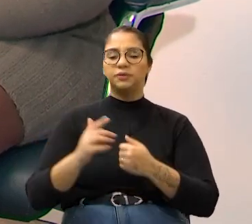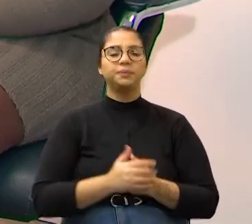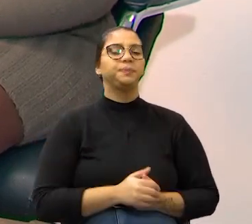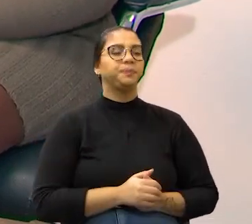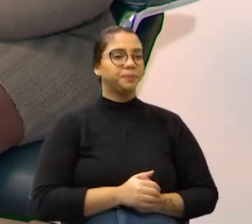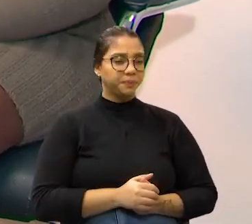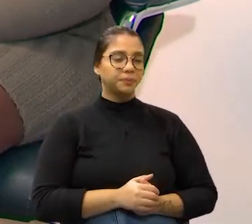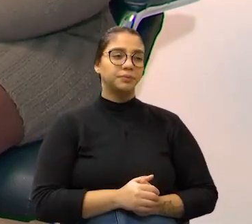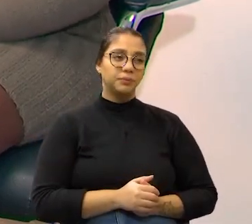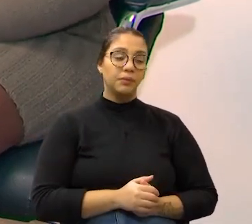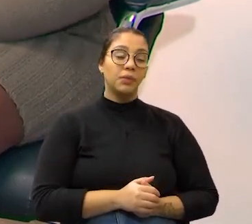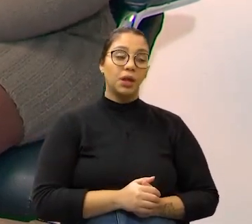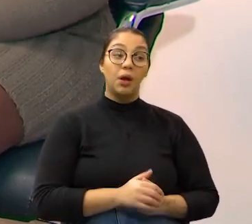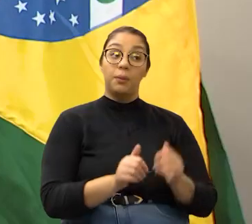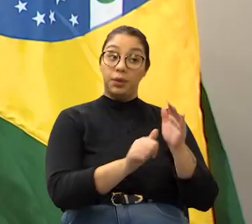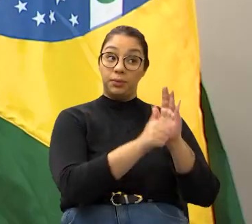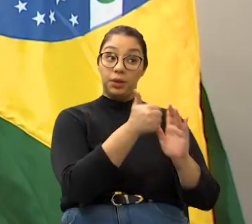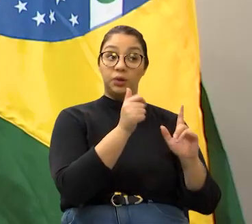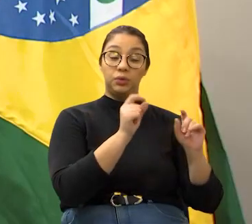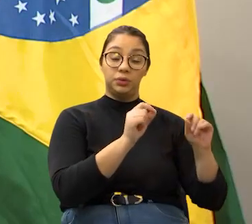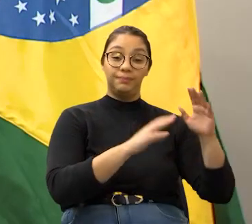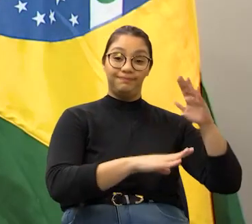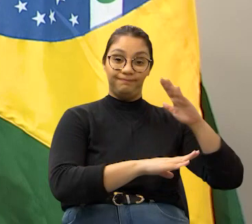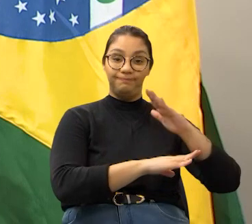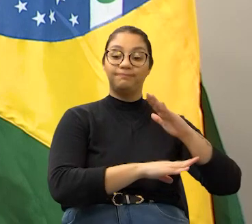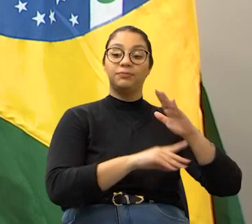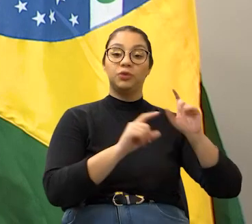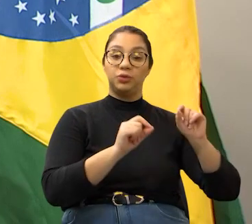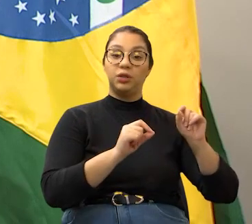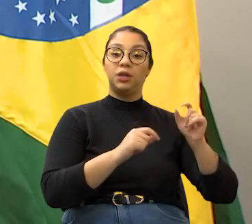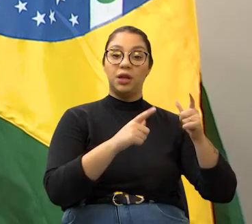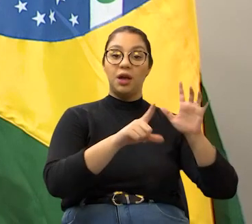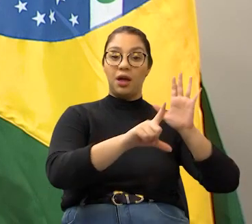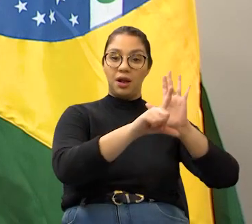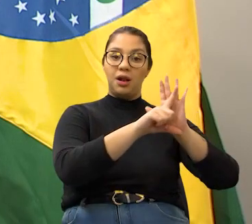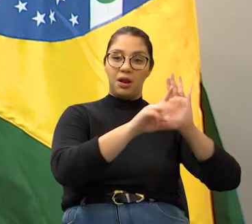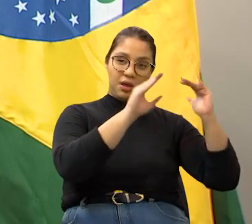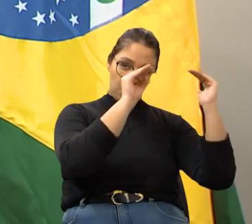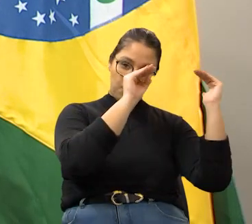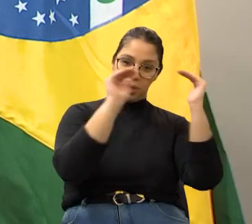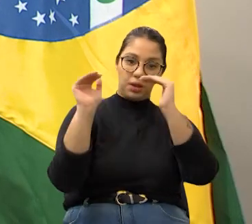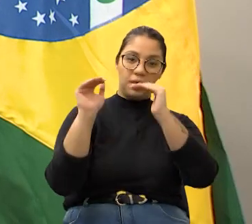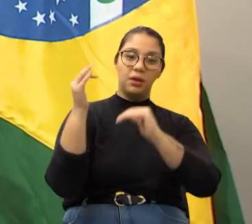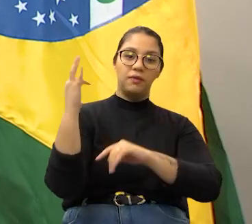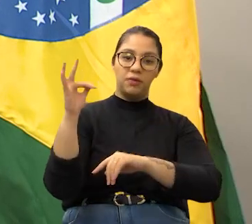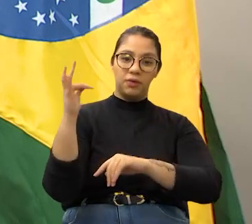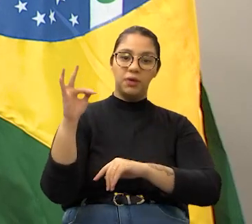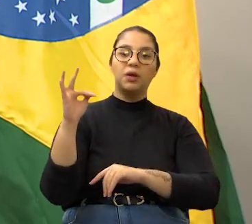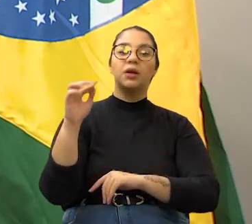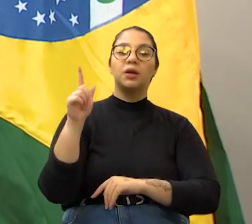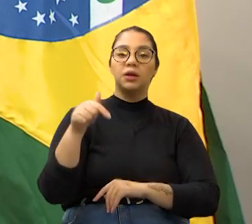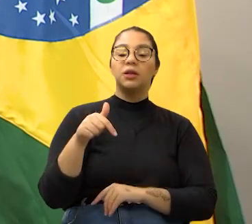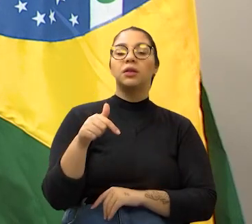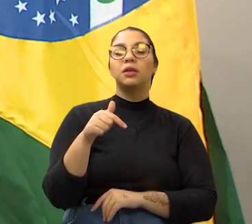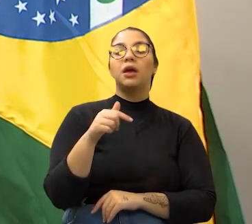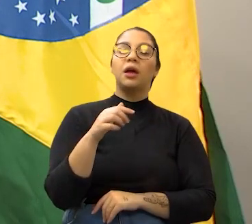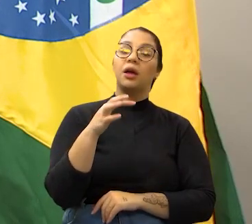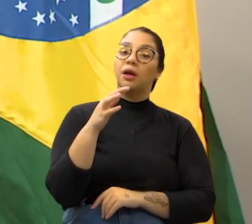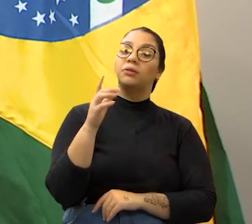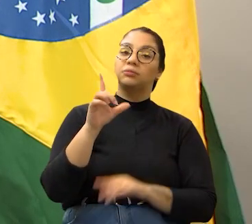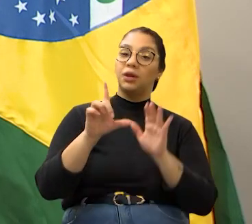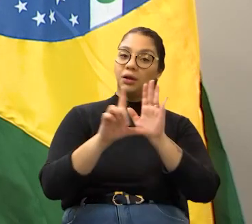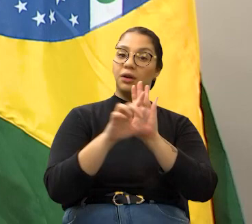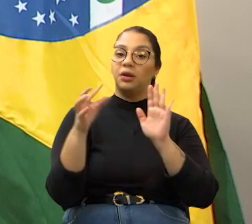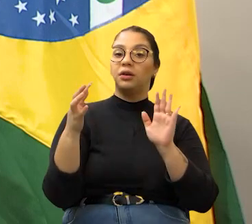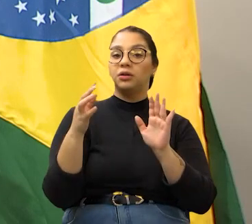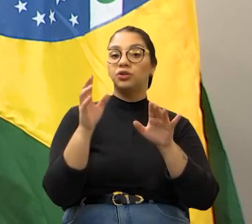do Legislativo. Primeiro, assim, a Câmara tem que, obviamente, cumprir a lei, né? A lei federal, a LGPD, né, Lei